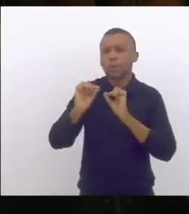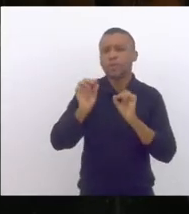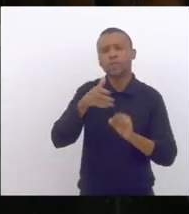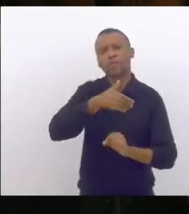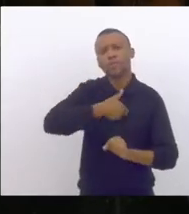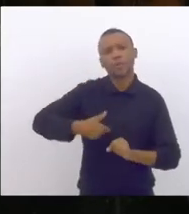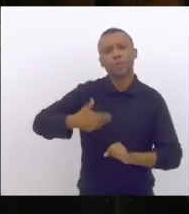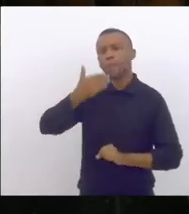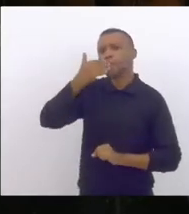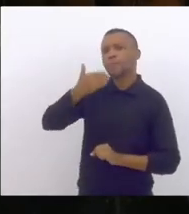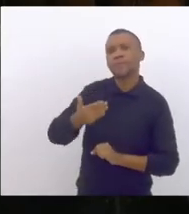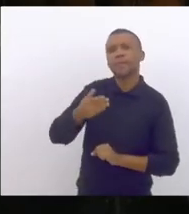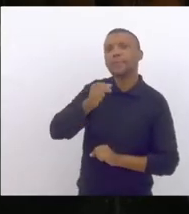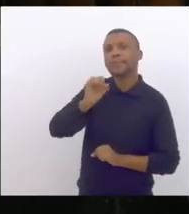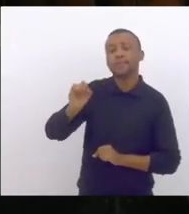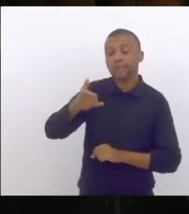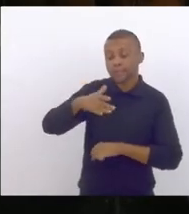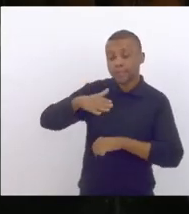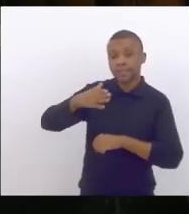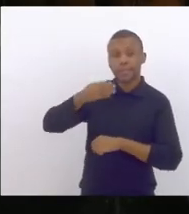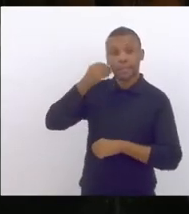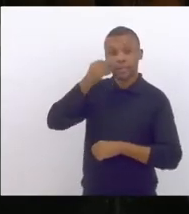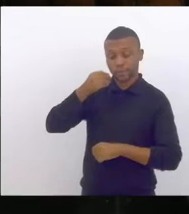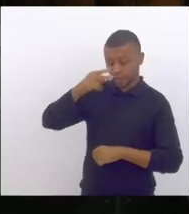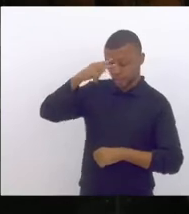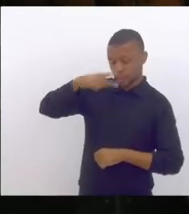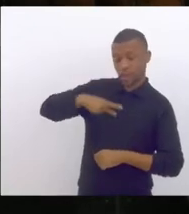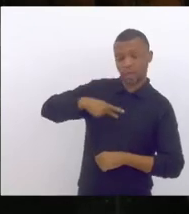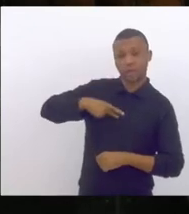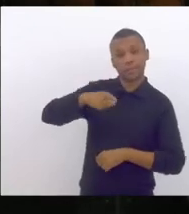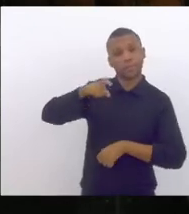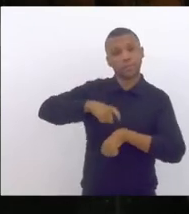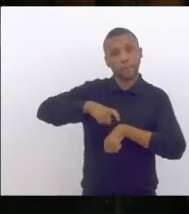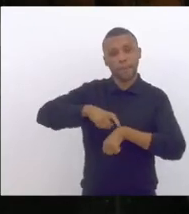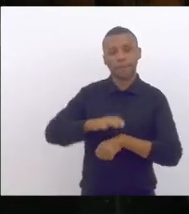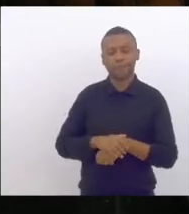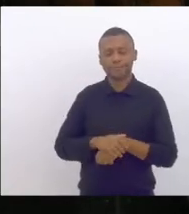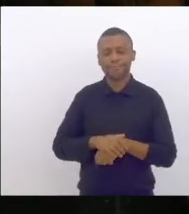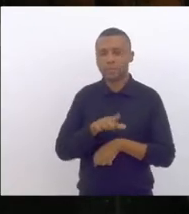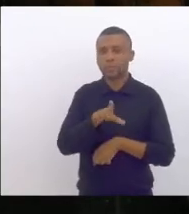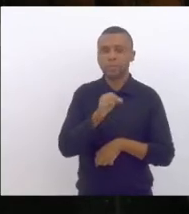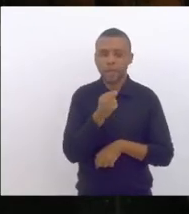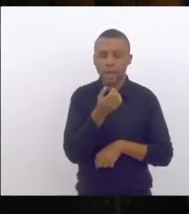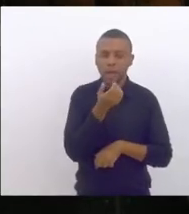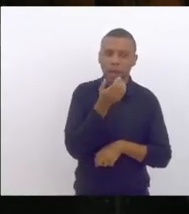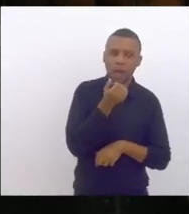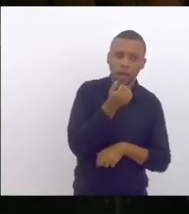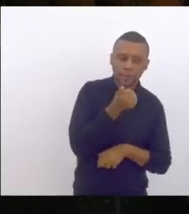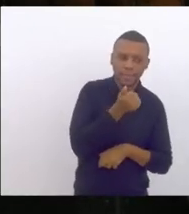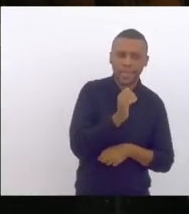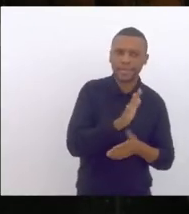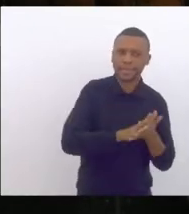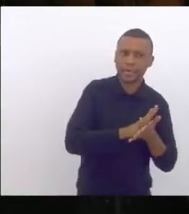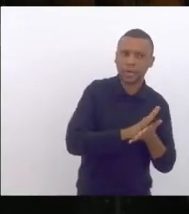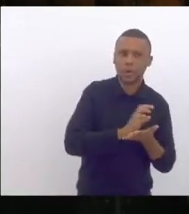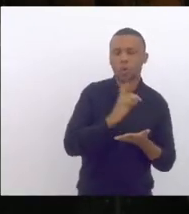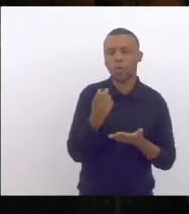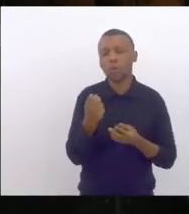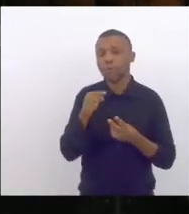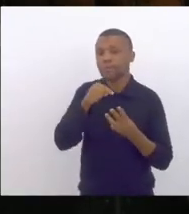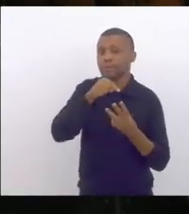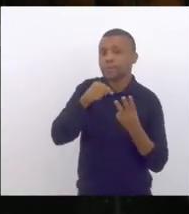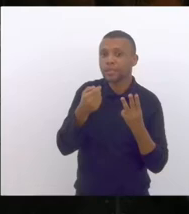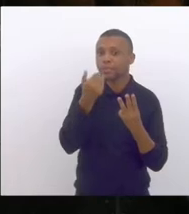preferir se fosse na sua pele essa situação ficar sem almoçar ou comer três refeições péssimas isso não pode